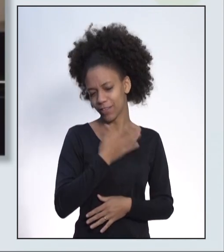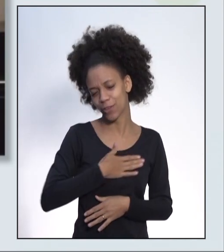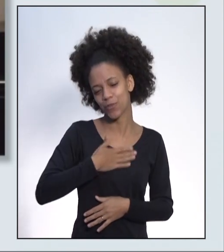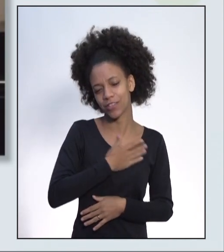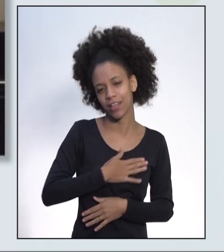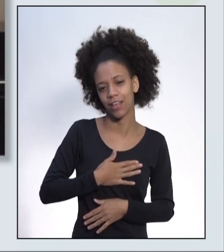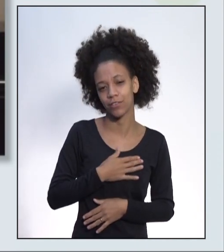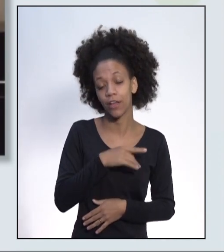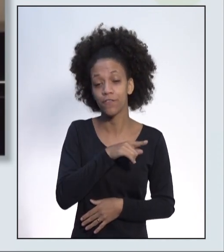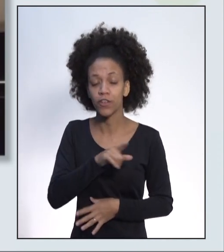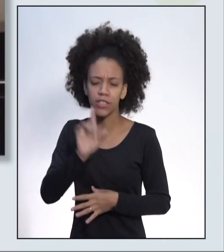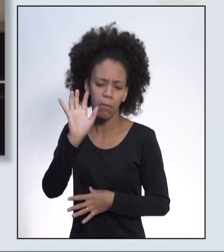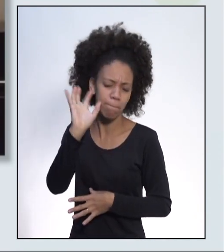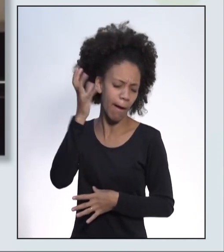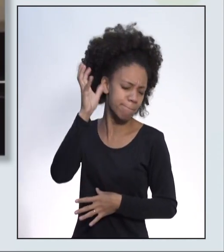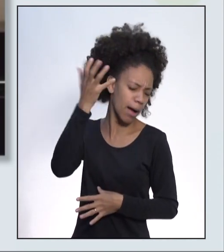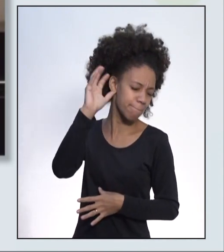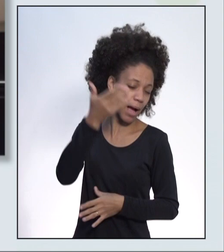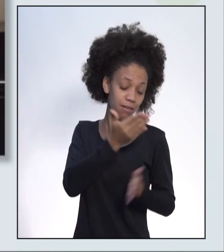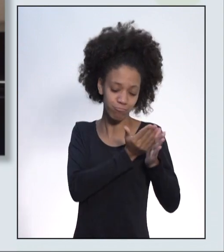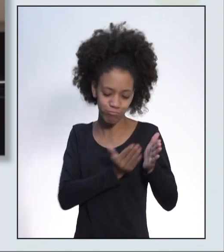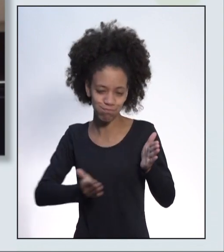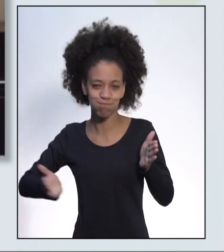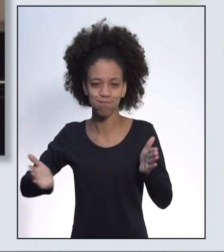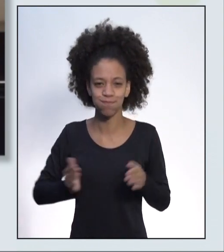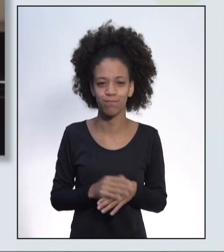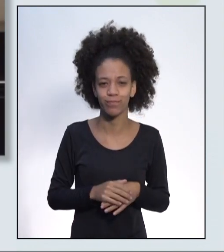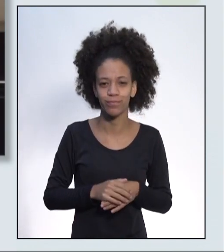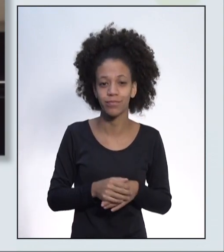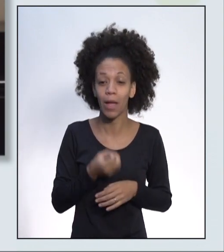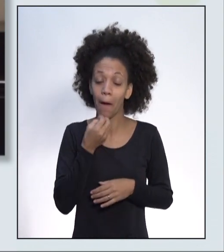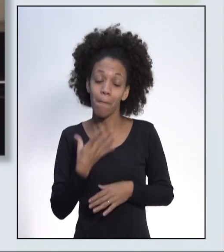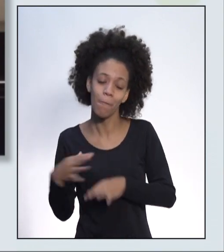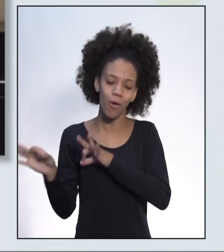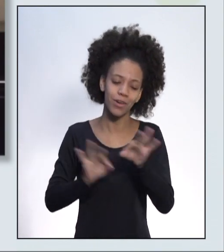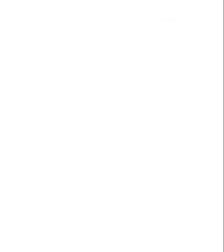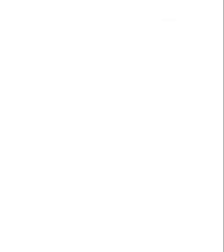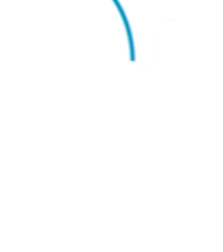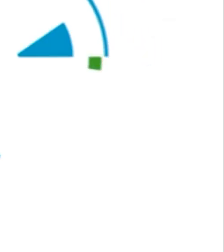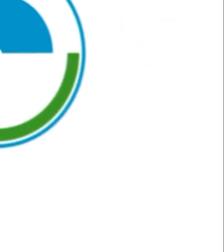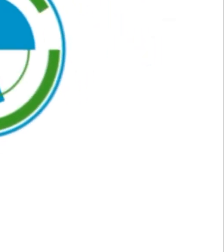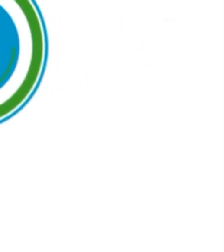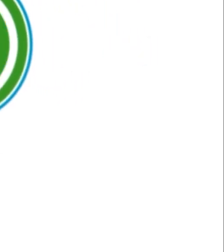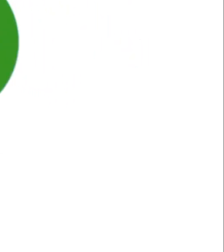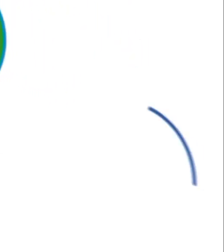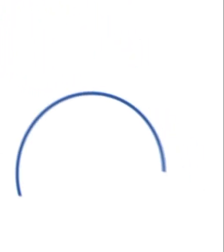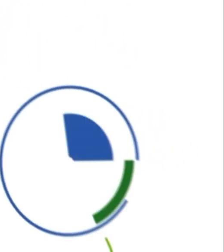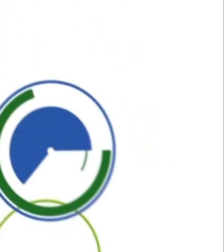que você crie bastante durante essa semana. Bons projetos e até a próxima!